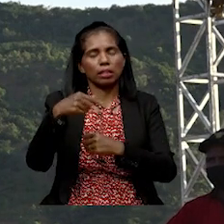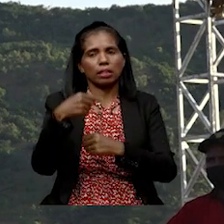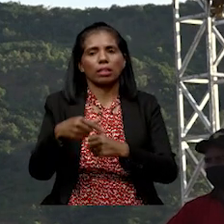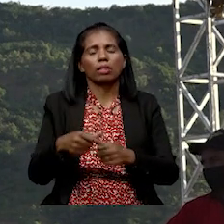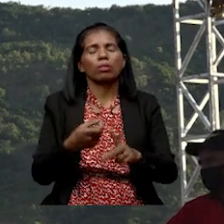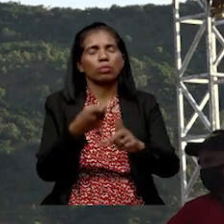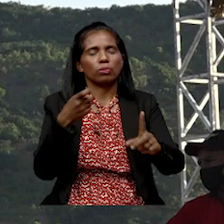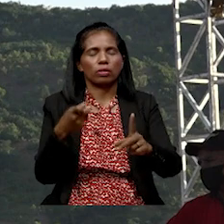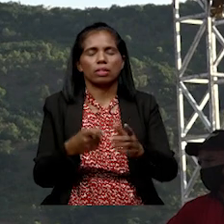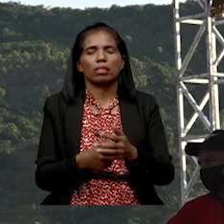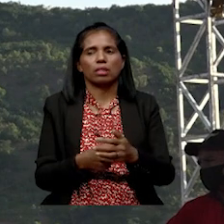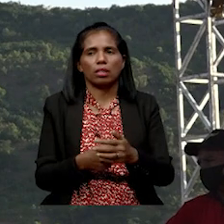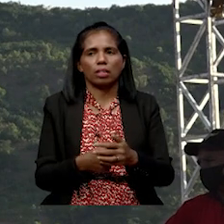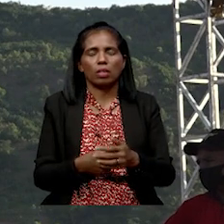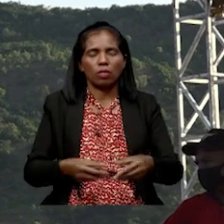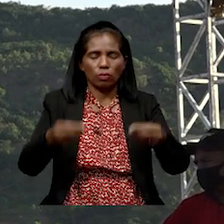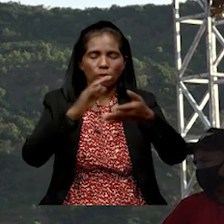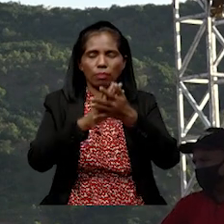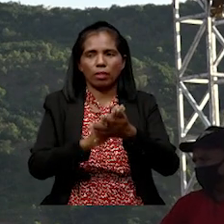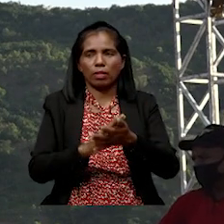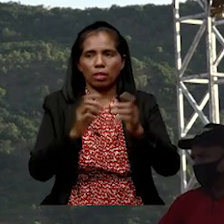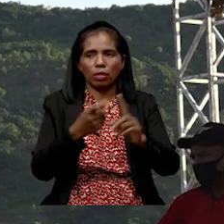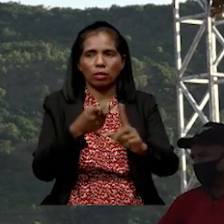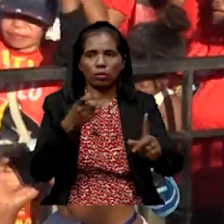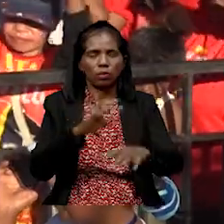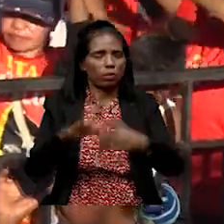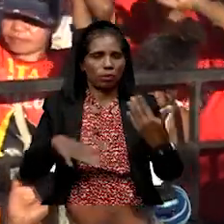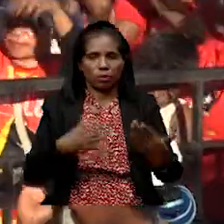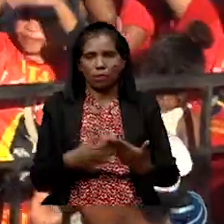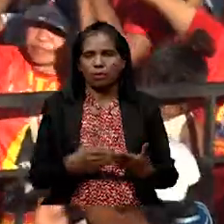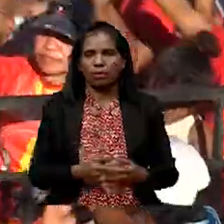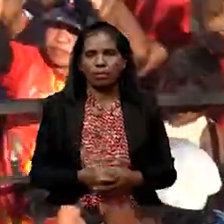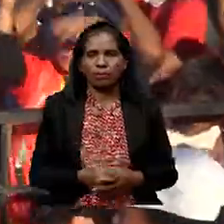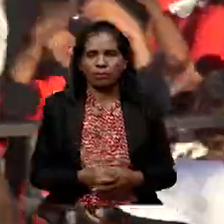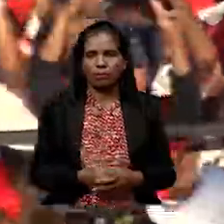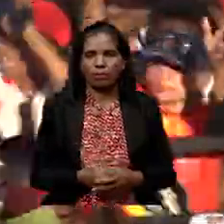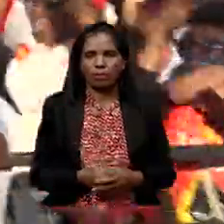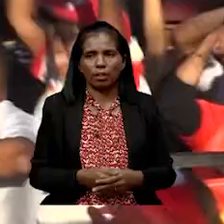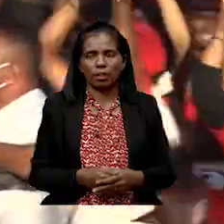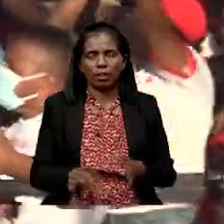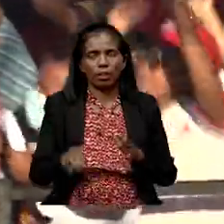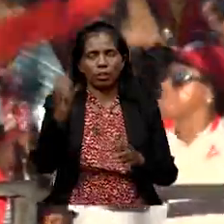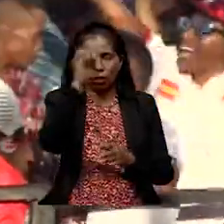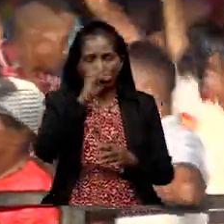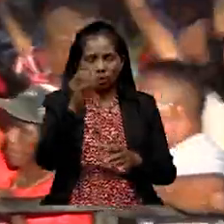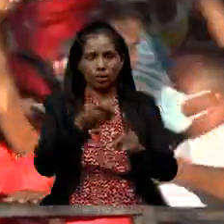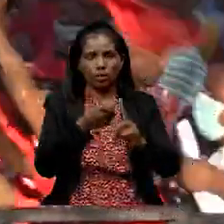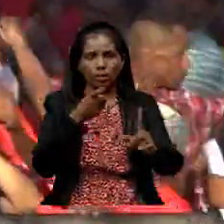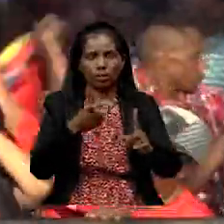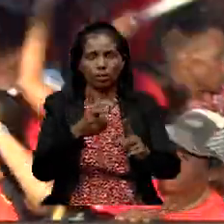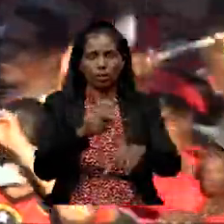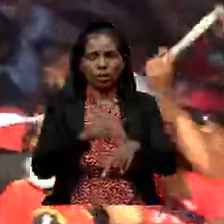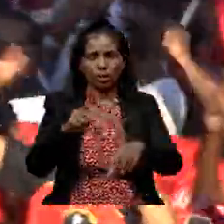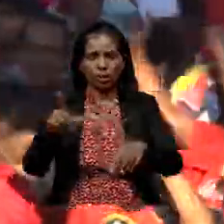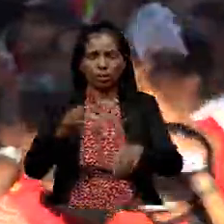roha. Quer ver roupa linda, mas isso é outro. O se roha, a tua roha. E a mini campanha né, reta na observação, hoje observador nacional